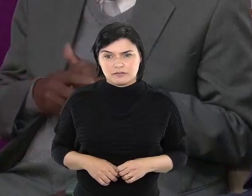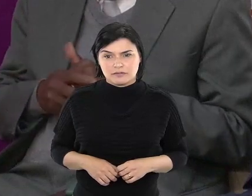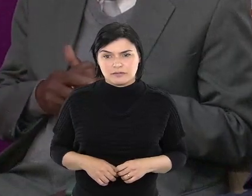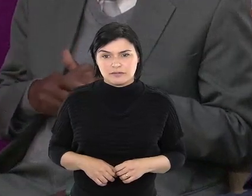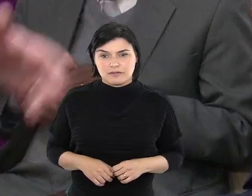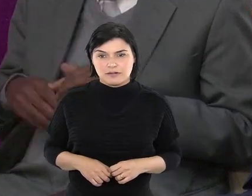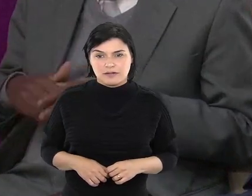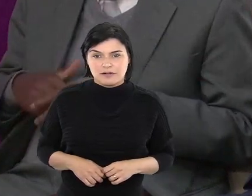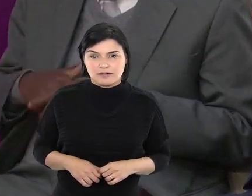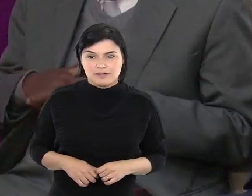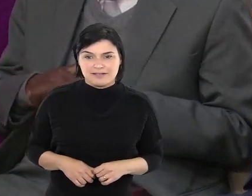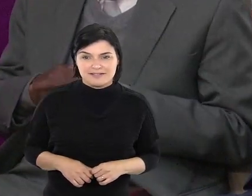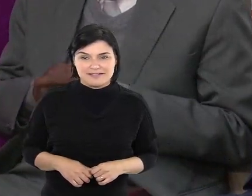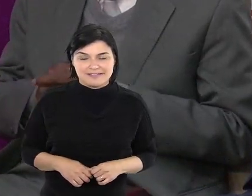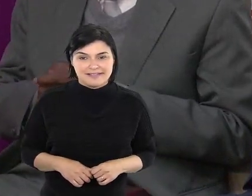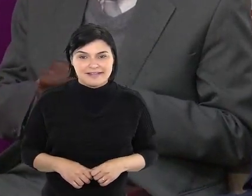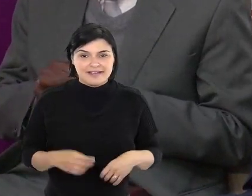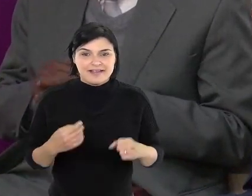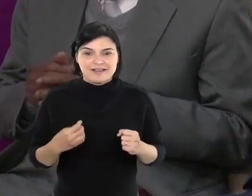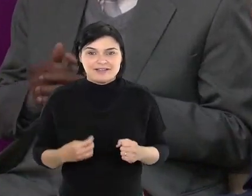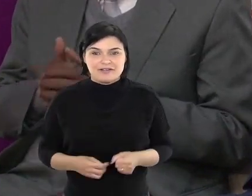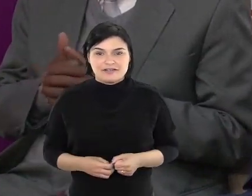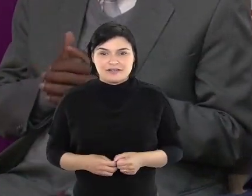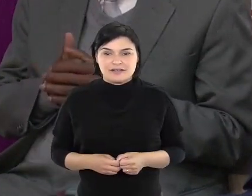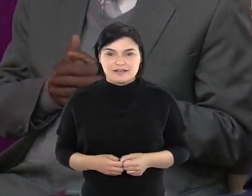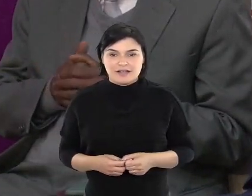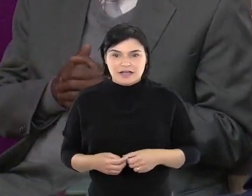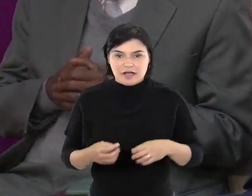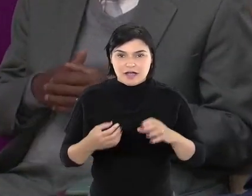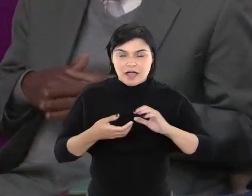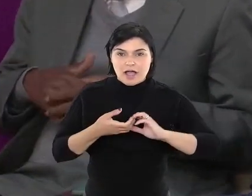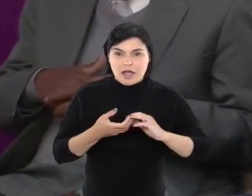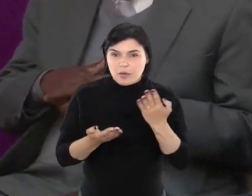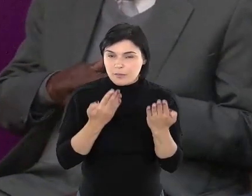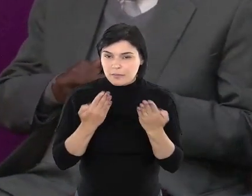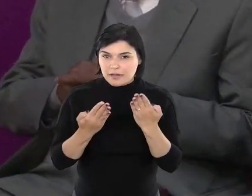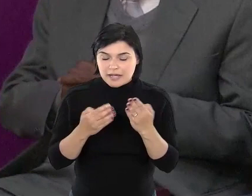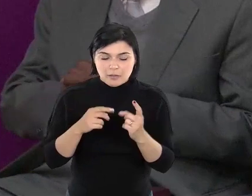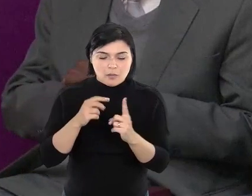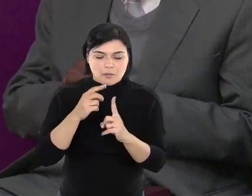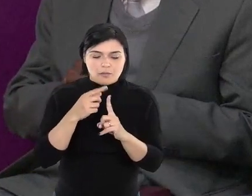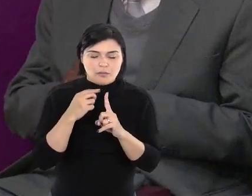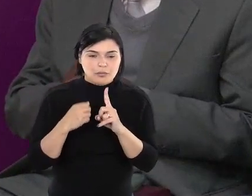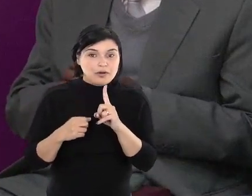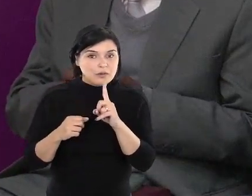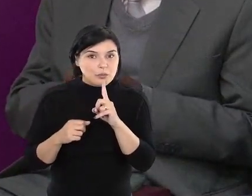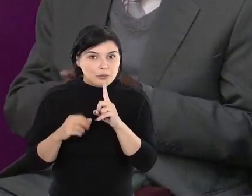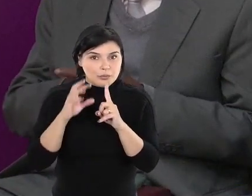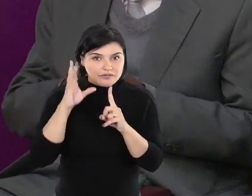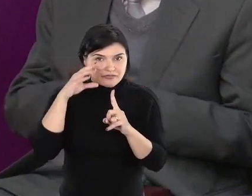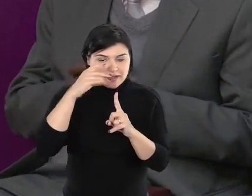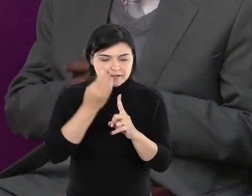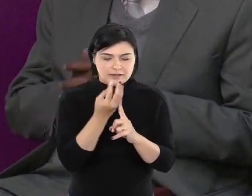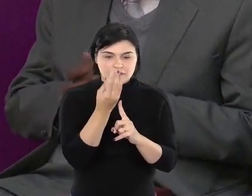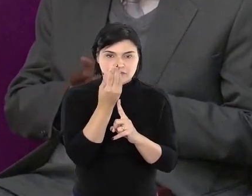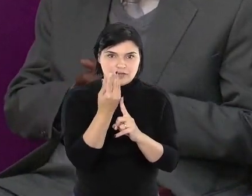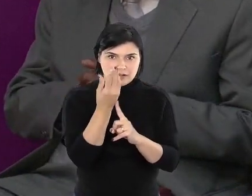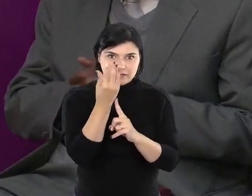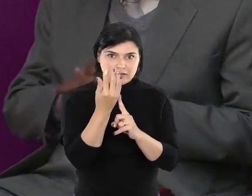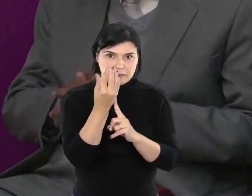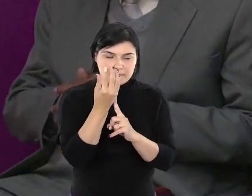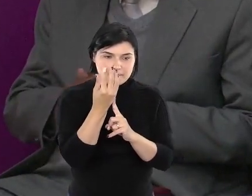é comparado a vela que queima até o fim para abençoar a vida do